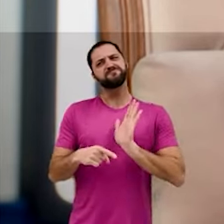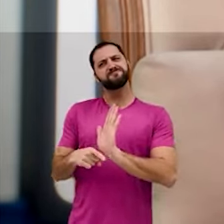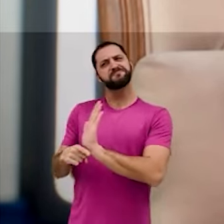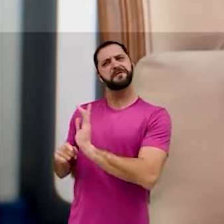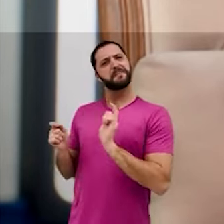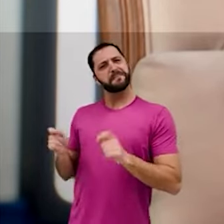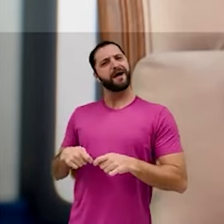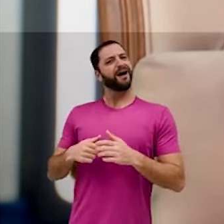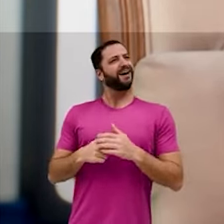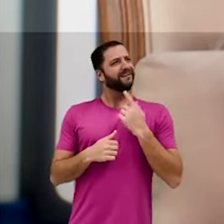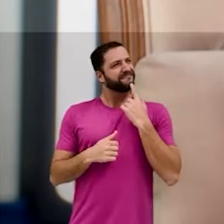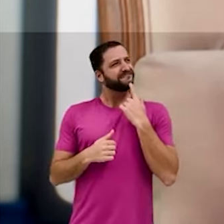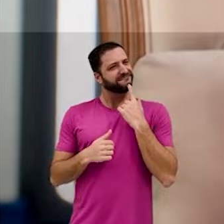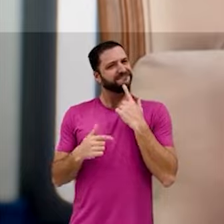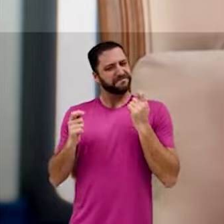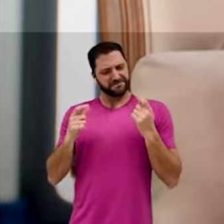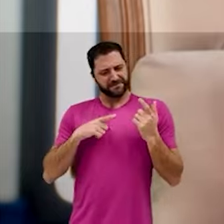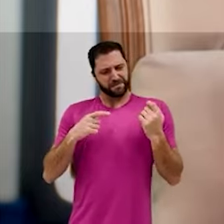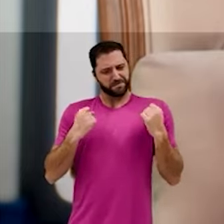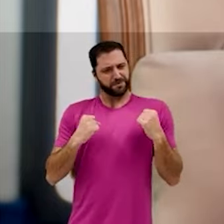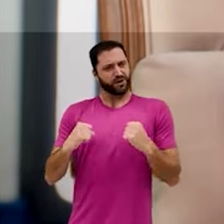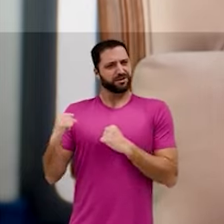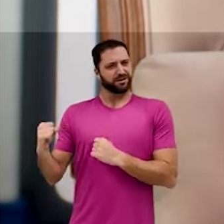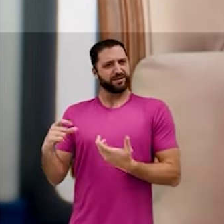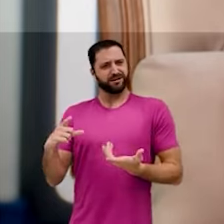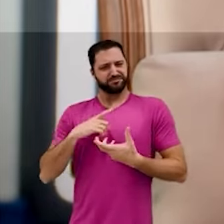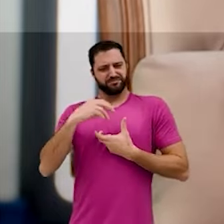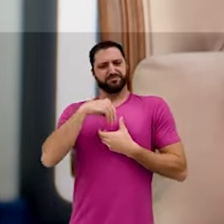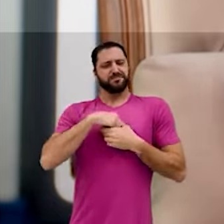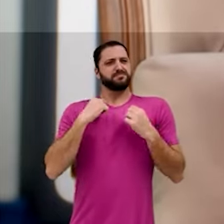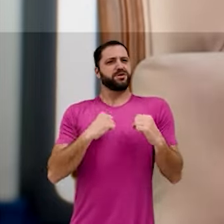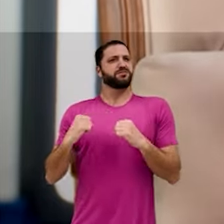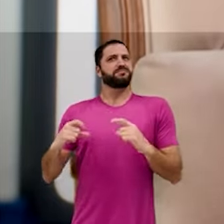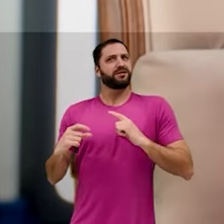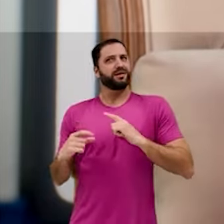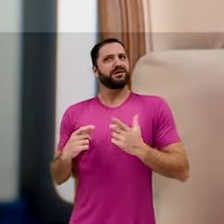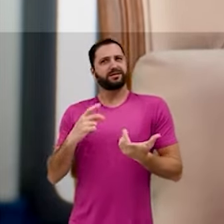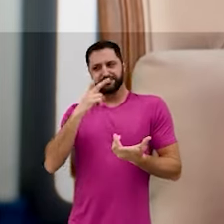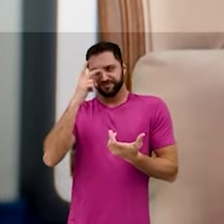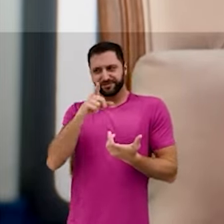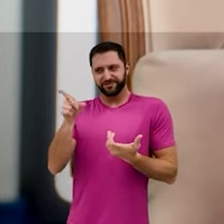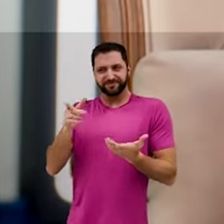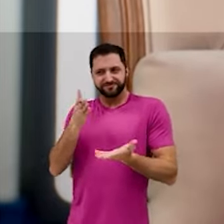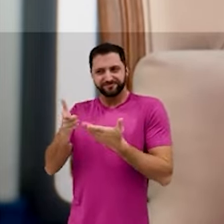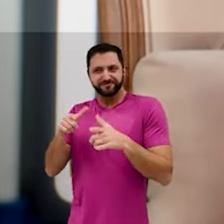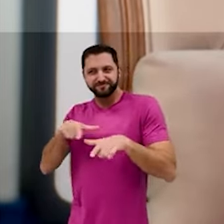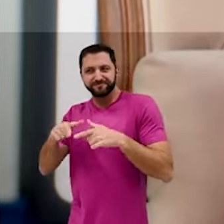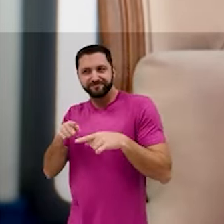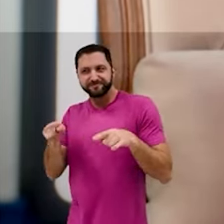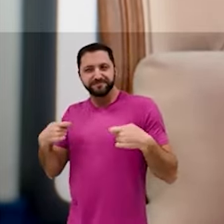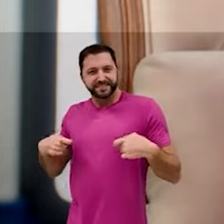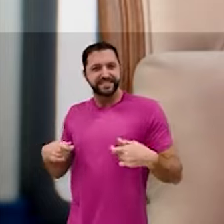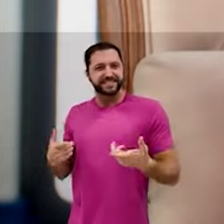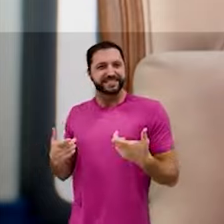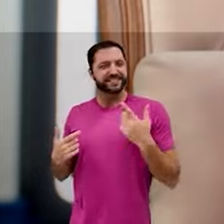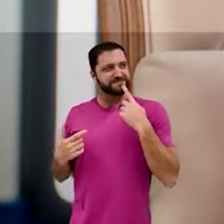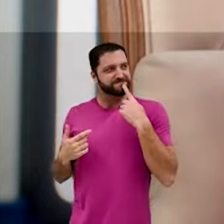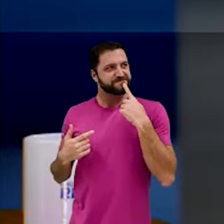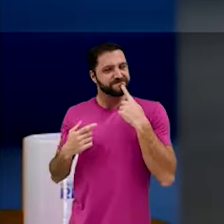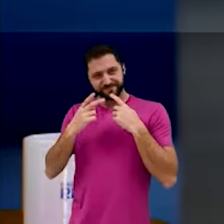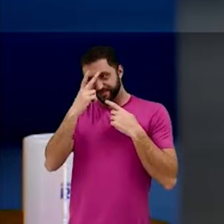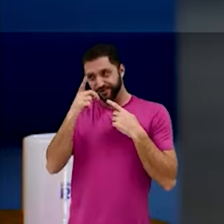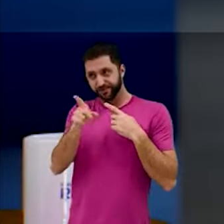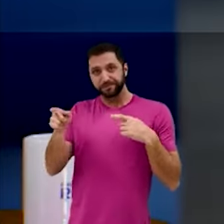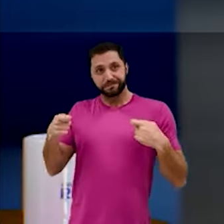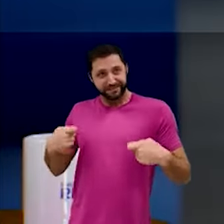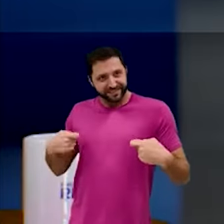mundo. Eu também tenho a minha voz, né? Eu também sou uma pessoa que as pessoas precisam do meu trabalho. As pessoas precisam